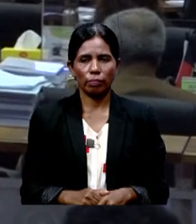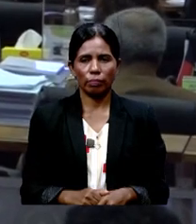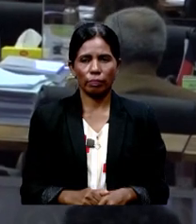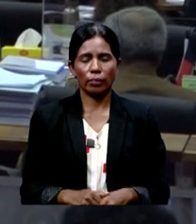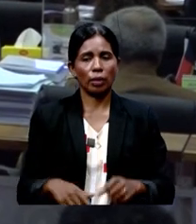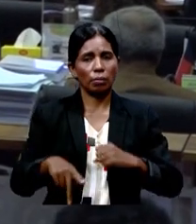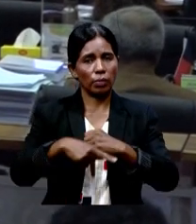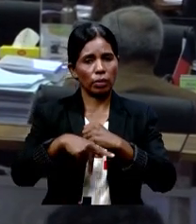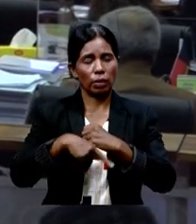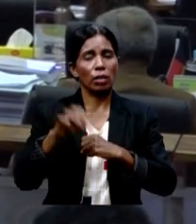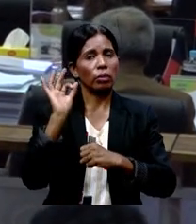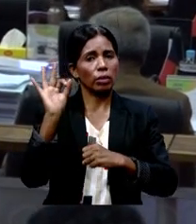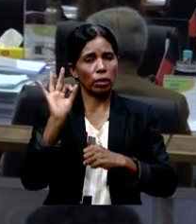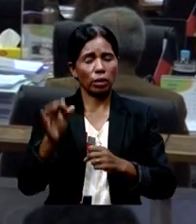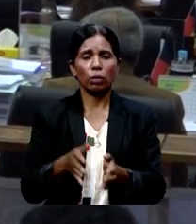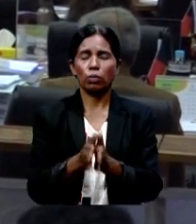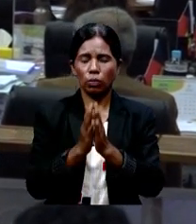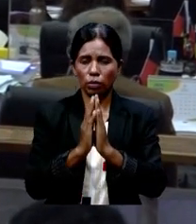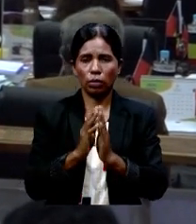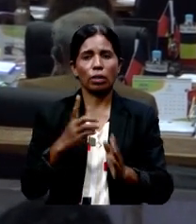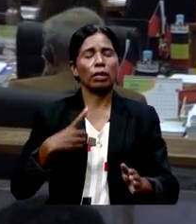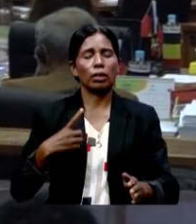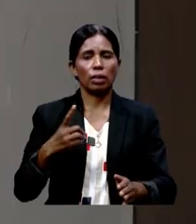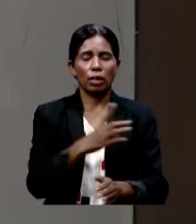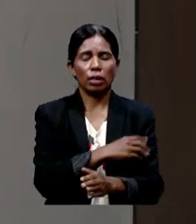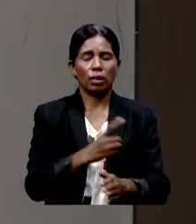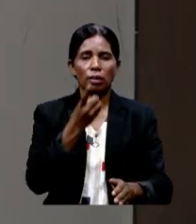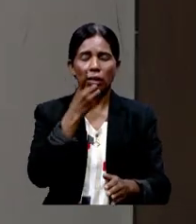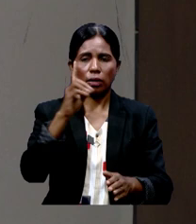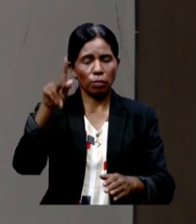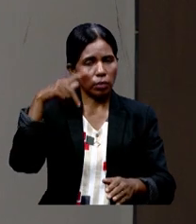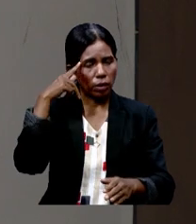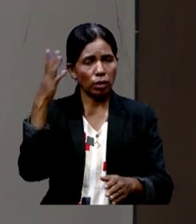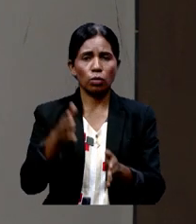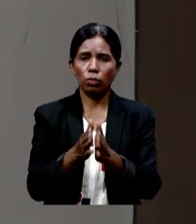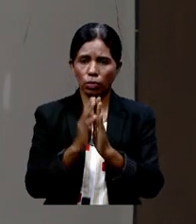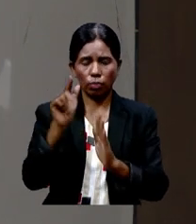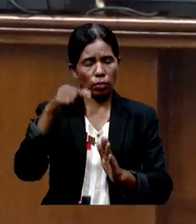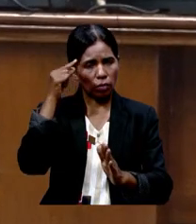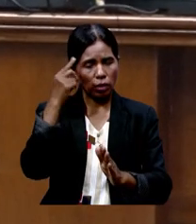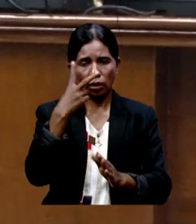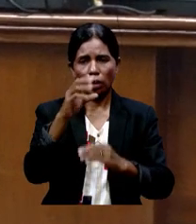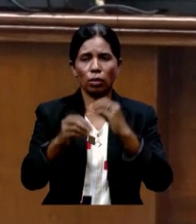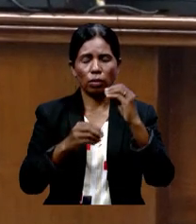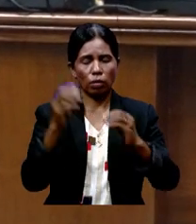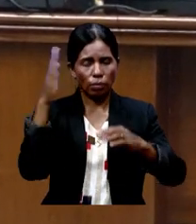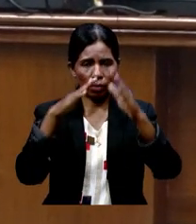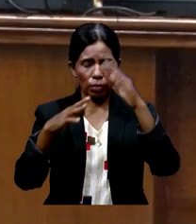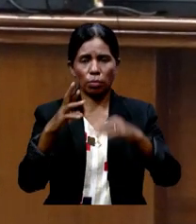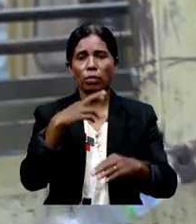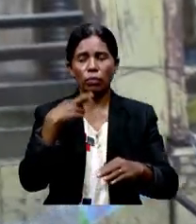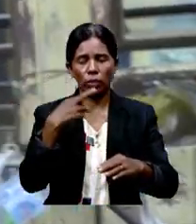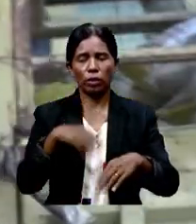Bancada Fratelinho, a toca está nele, Rússia e declaração política e a plenária terça, né? Onde exige o governo a solucionar o problema, Folha em Foz,